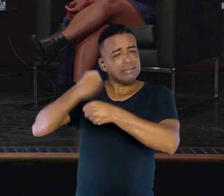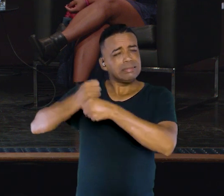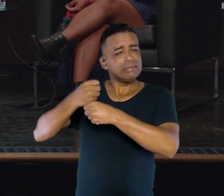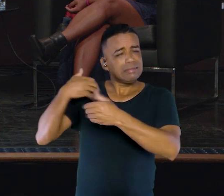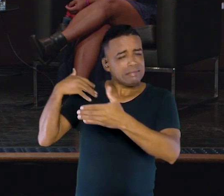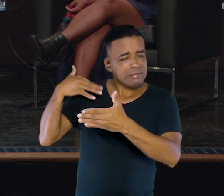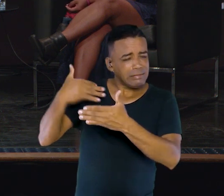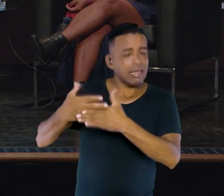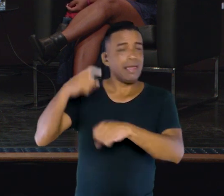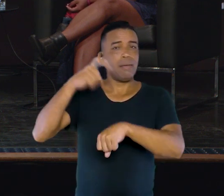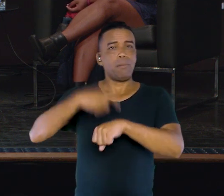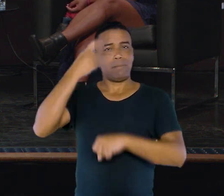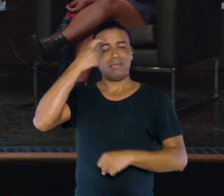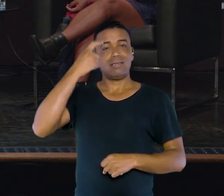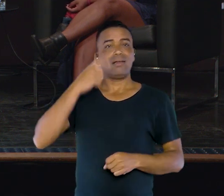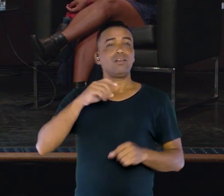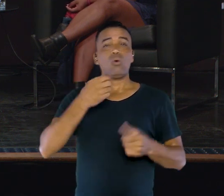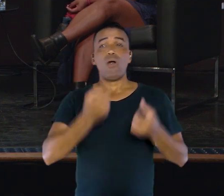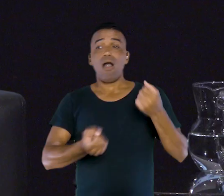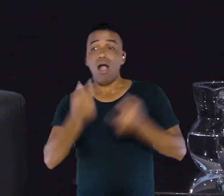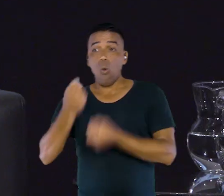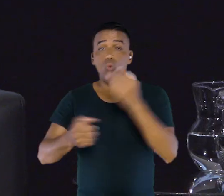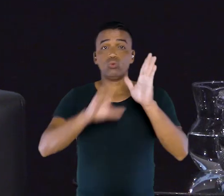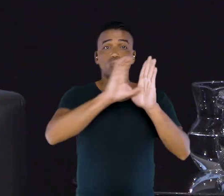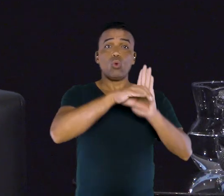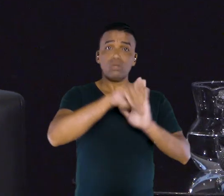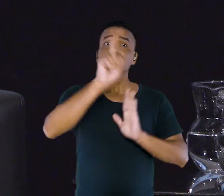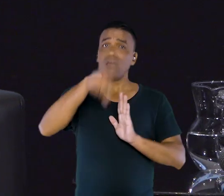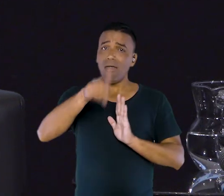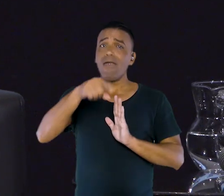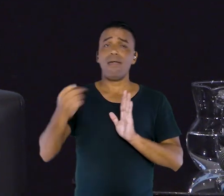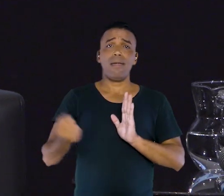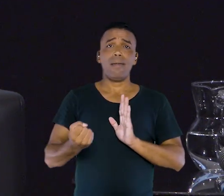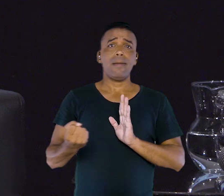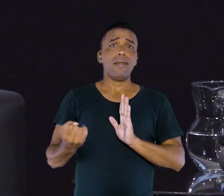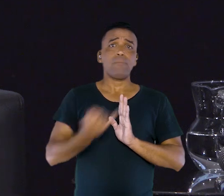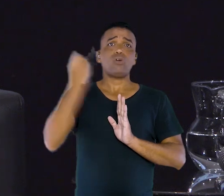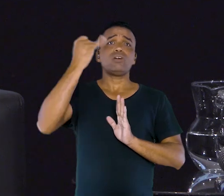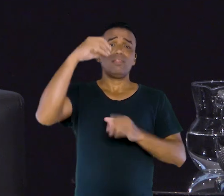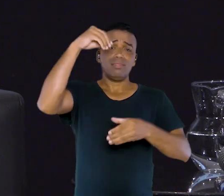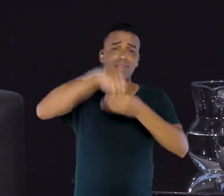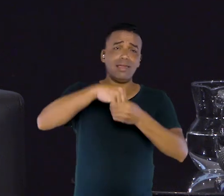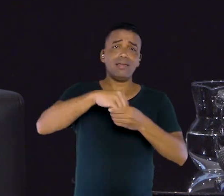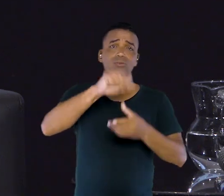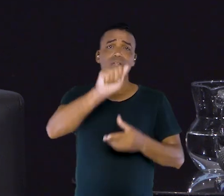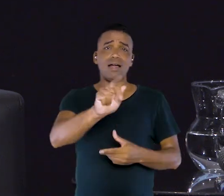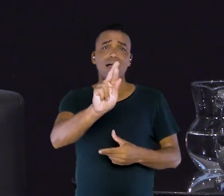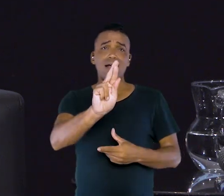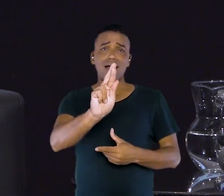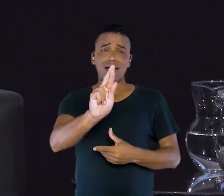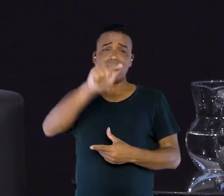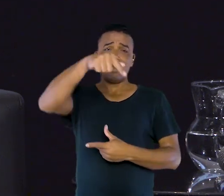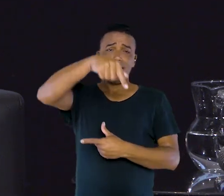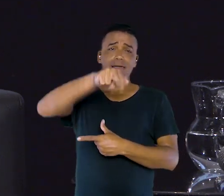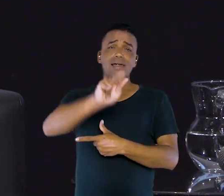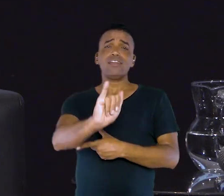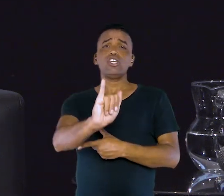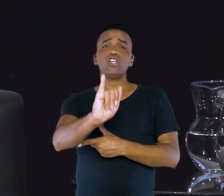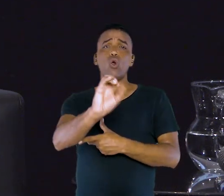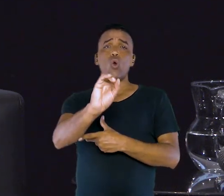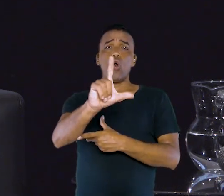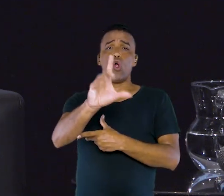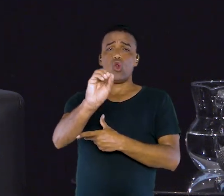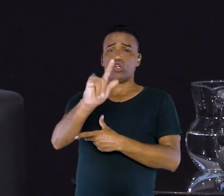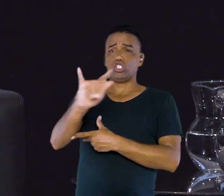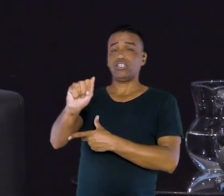falou também agora, Fran. Porque assim, tem alguns conceitos que são super importantes na arqueologia e que foram forjados em outros contextos, em outros lugares